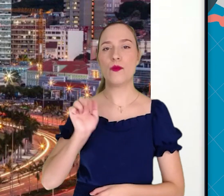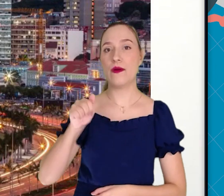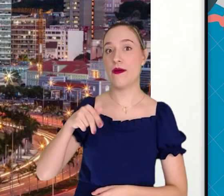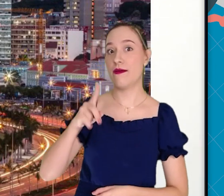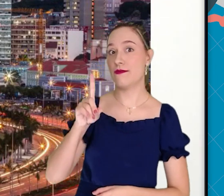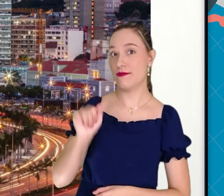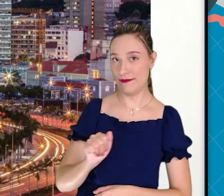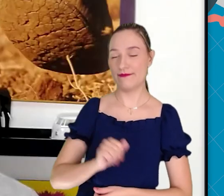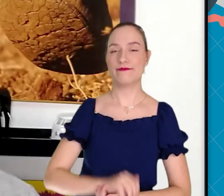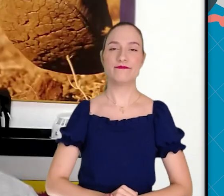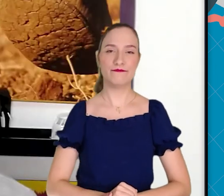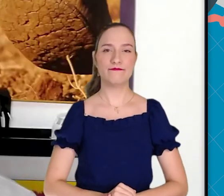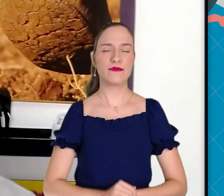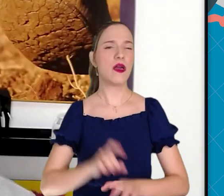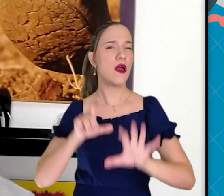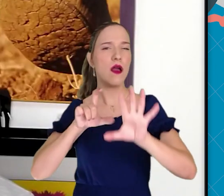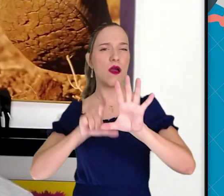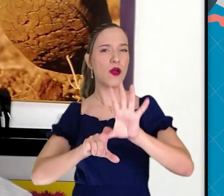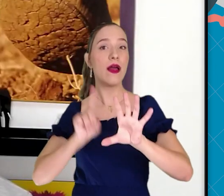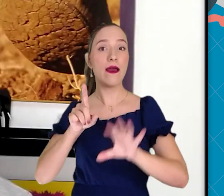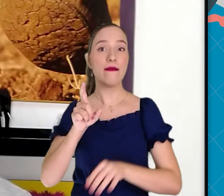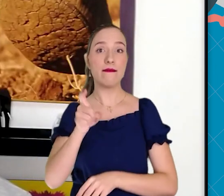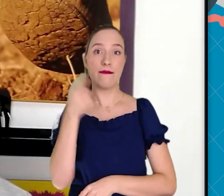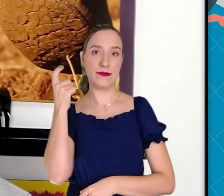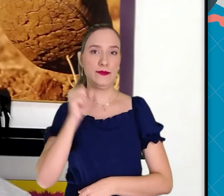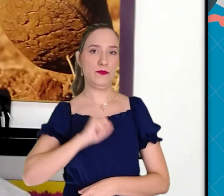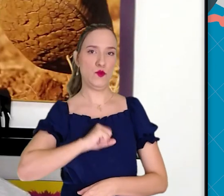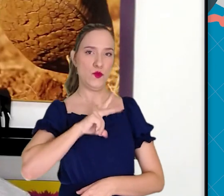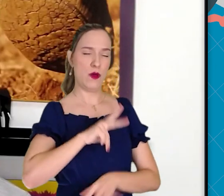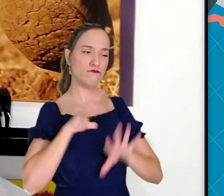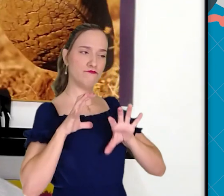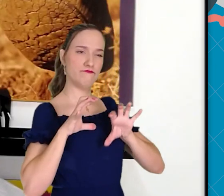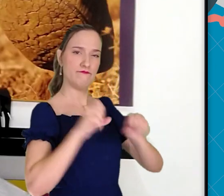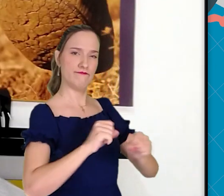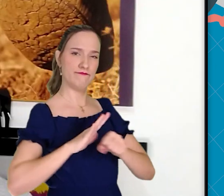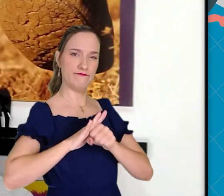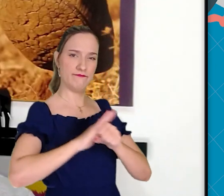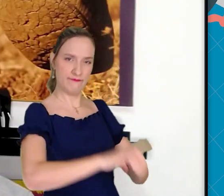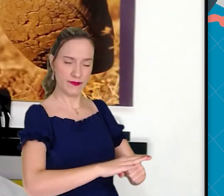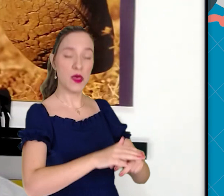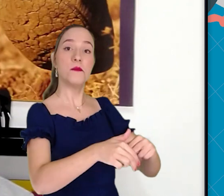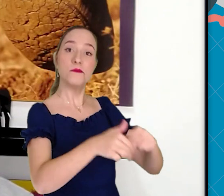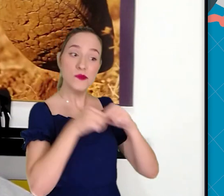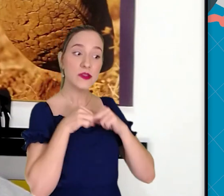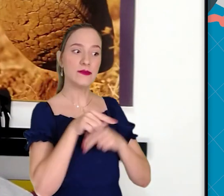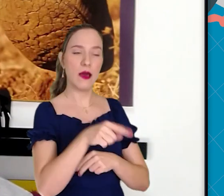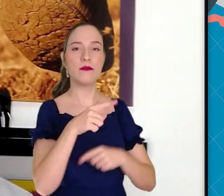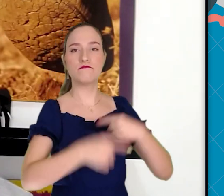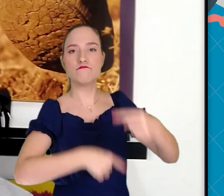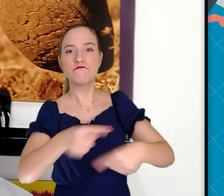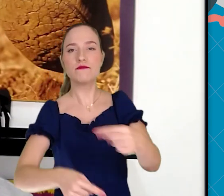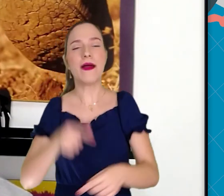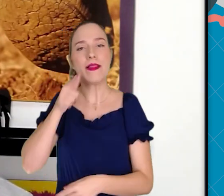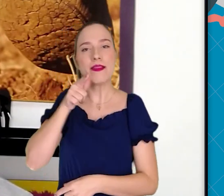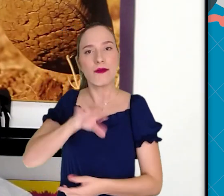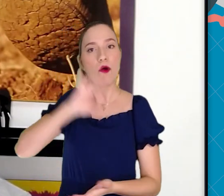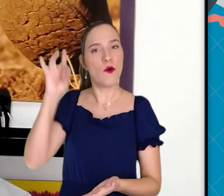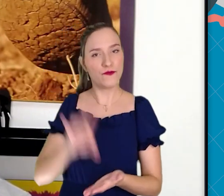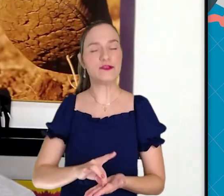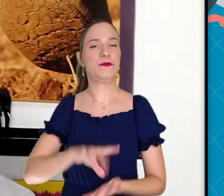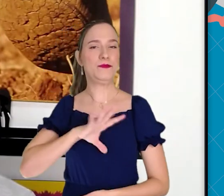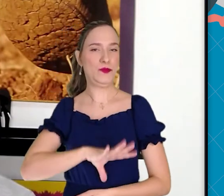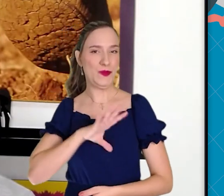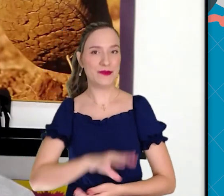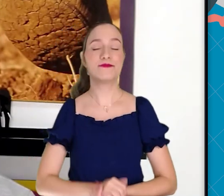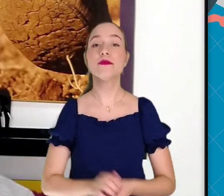Luanda como sua capital. Angola foi uma ex-colônia portuguesa, portanto, o português é o seu idioma